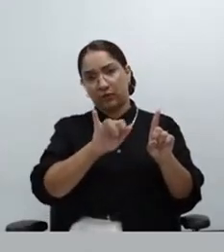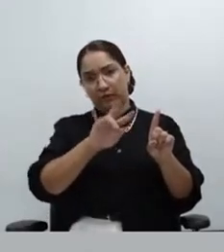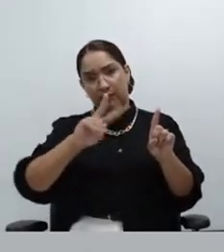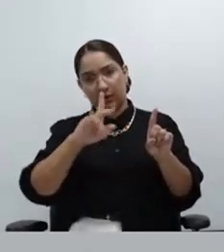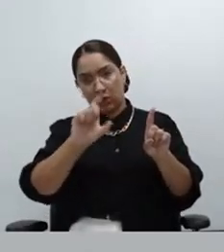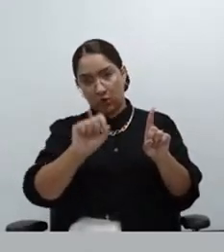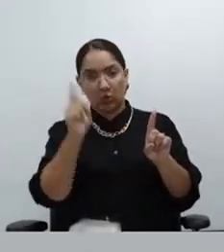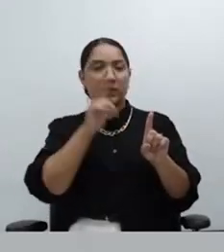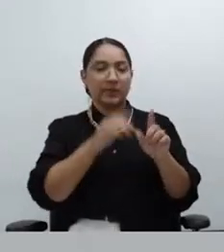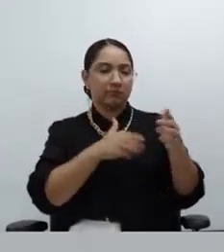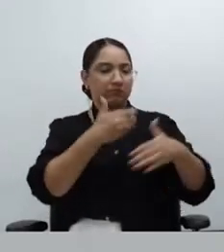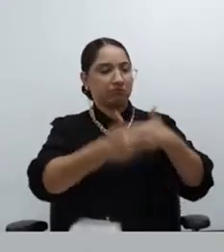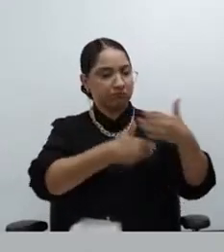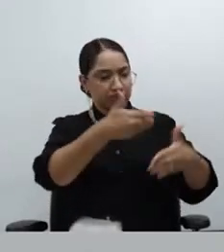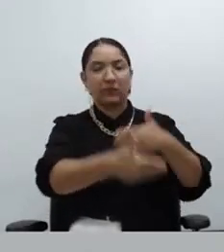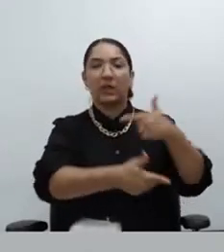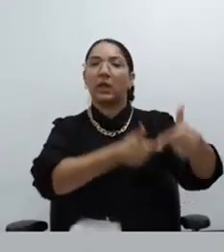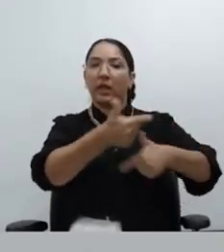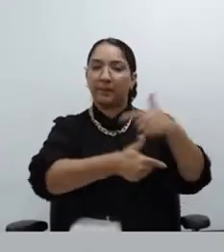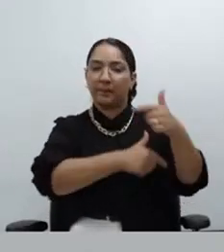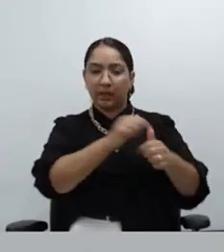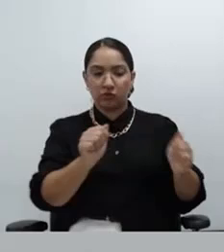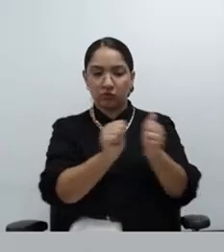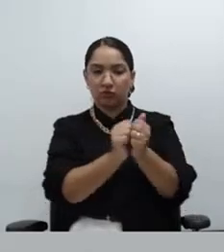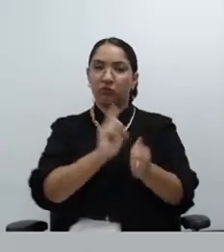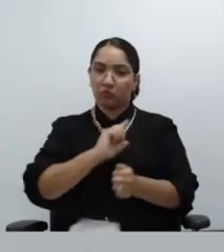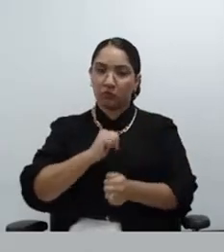anos. O Desafio à Justiça é